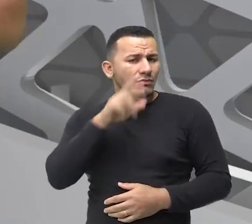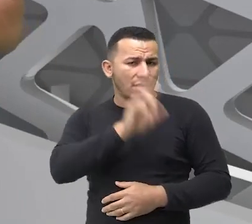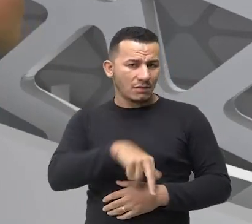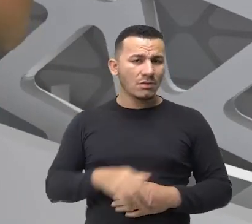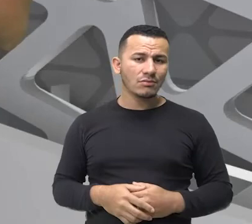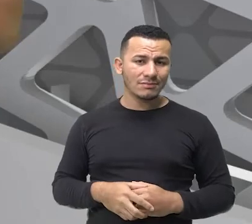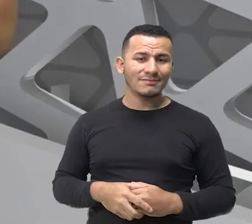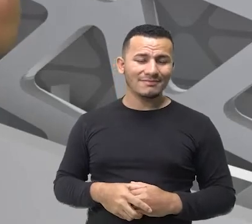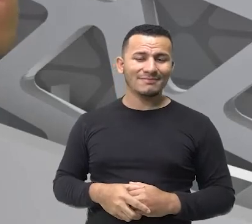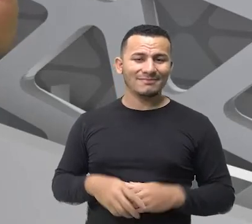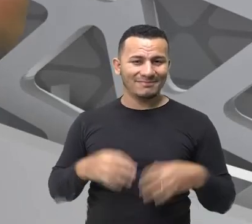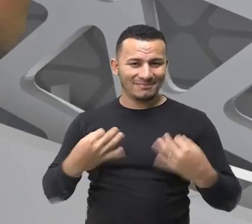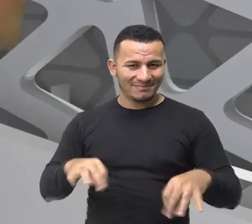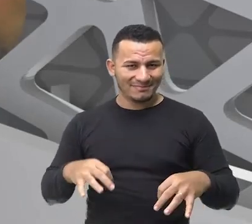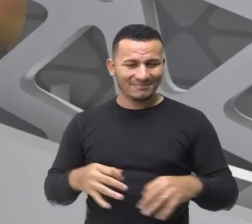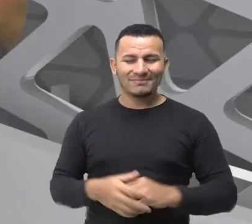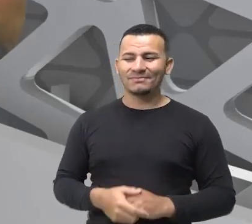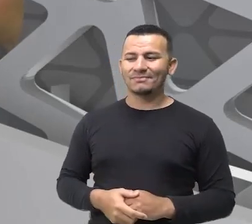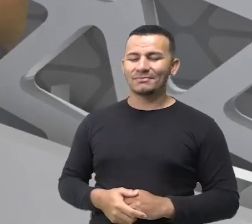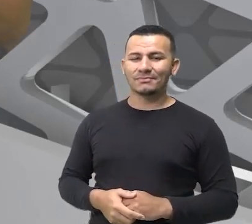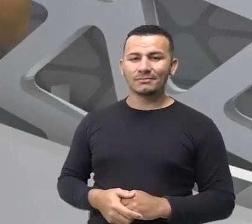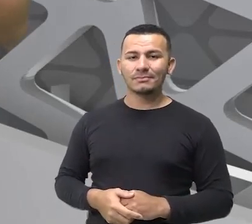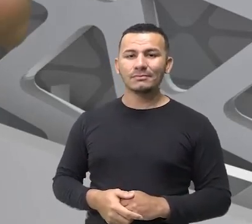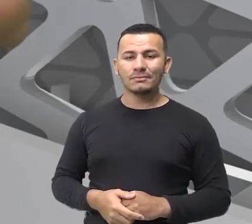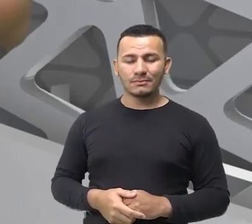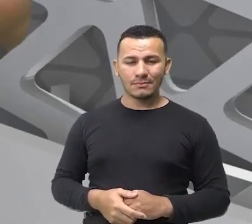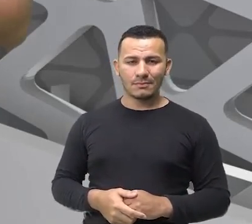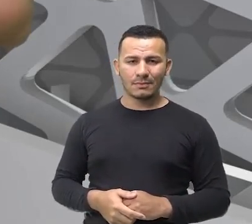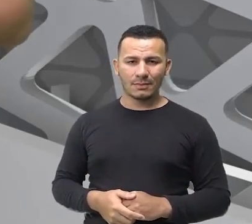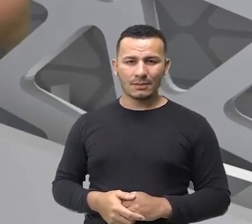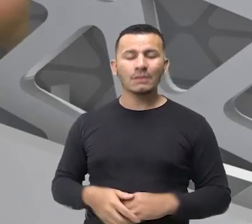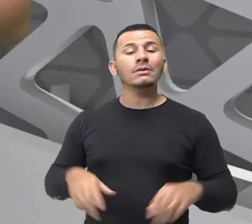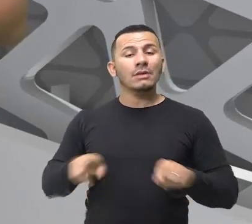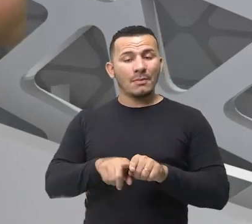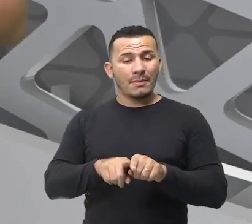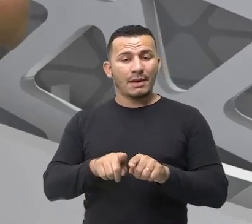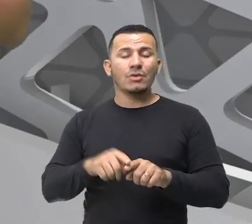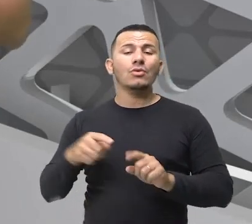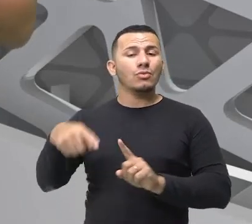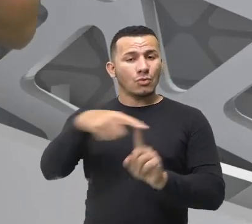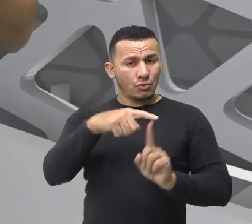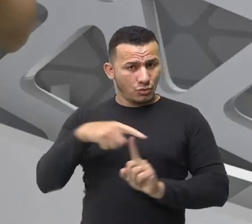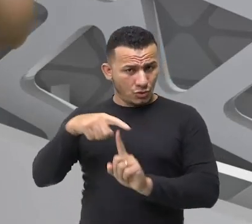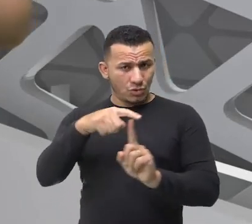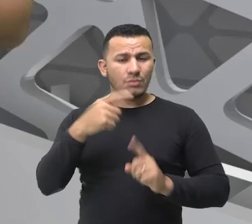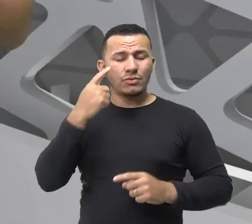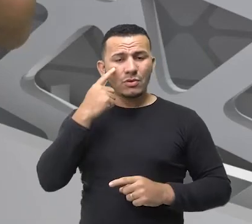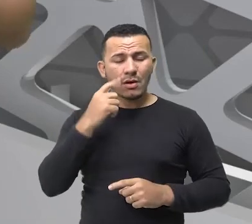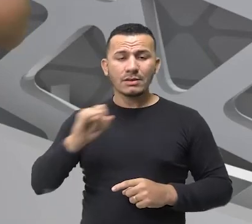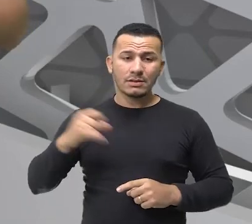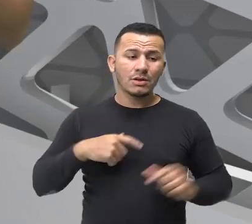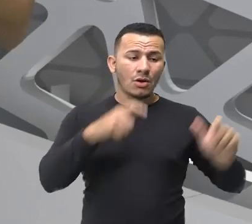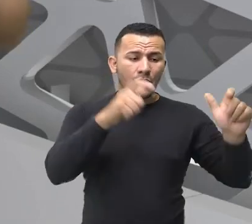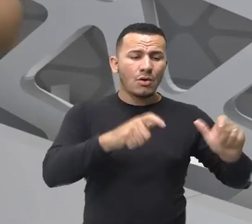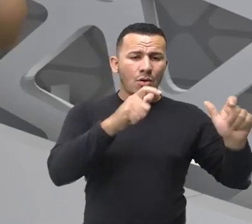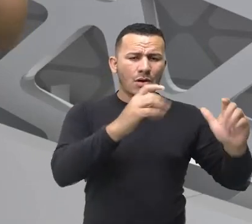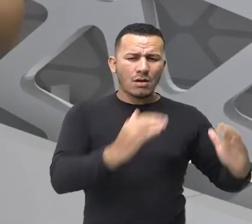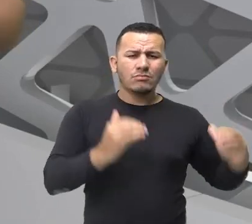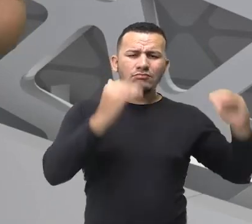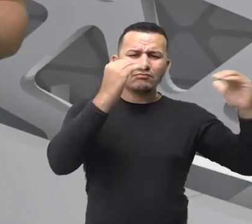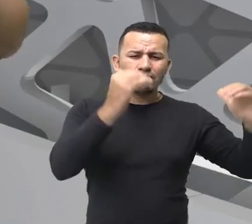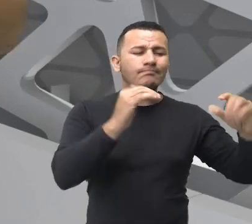reclamação Ok e observe que a linguagem adotada também por exemplo se for em ambientes formais